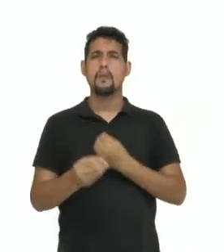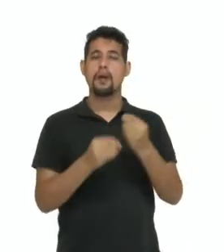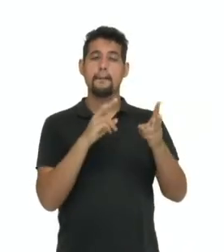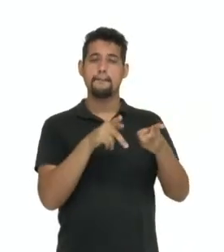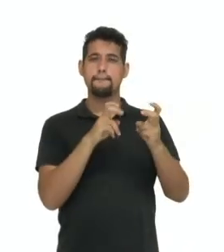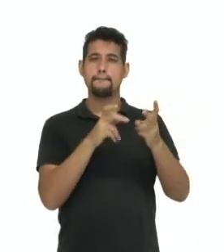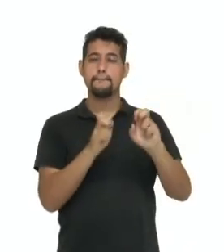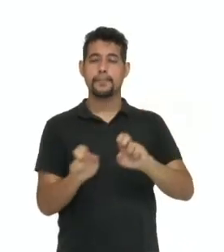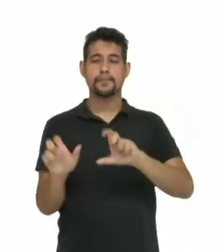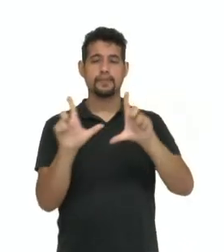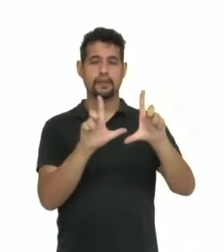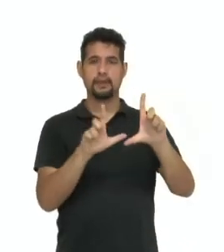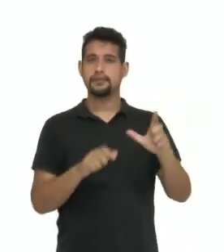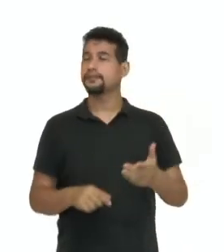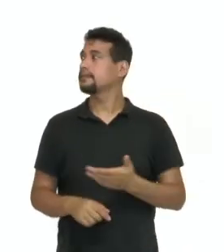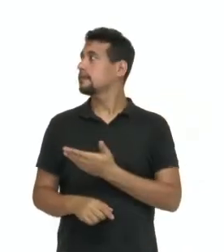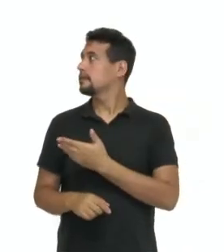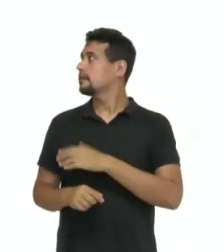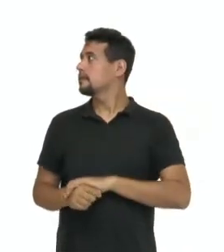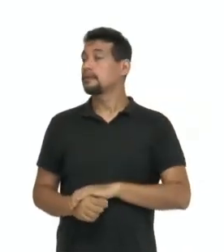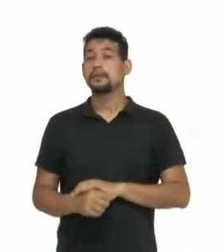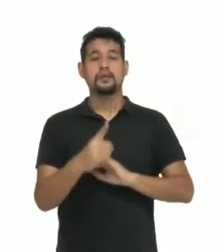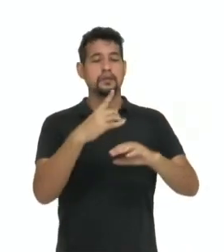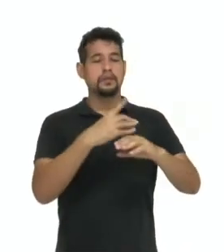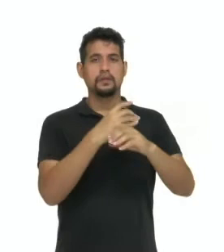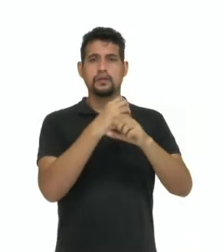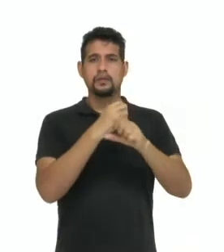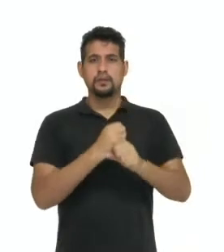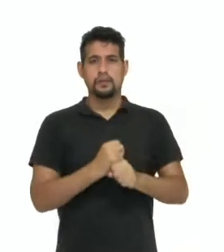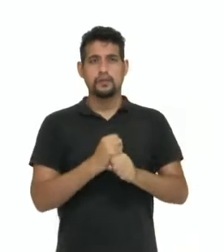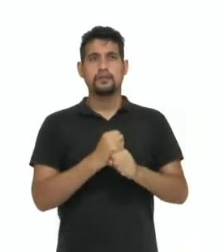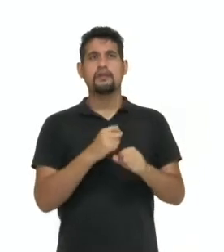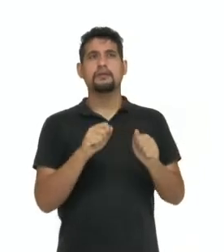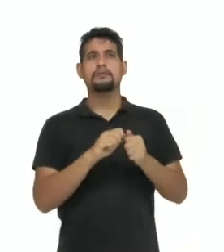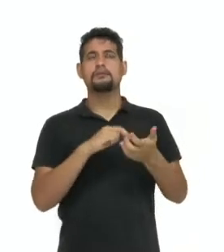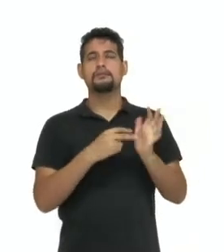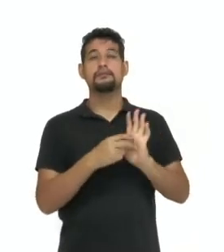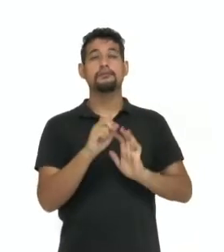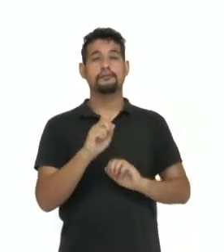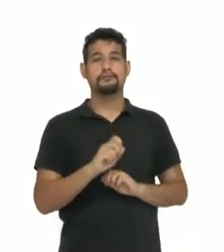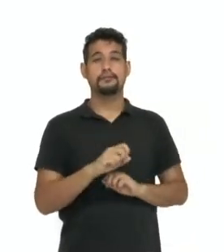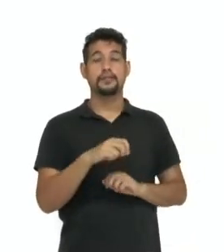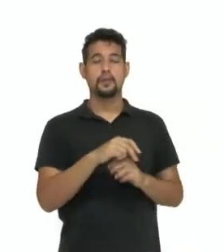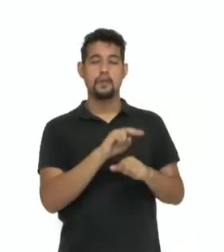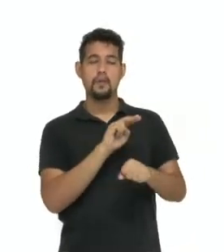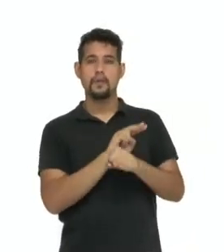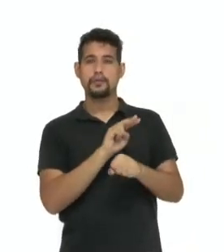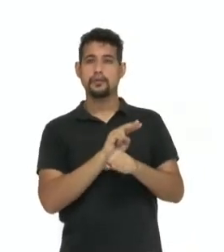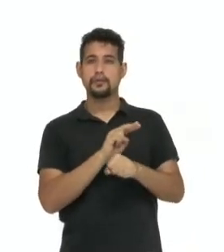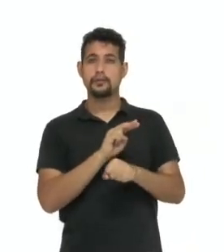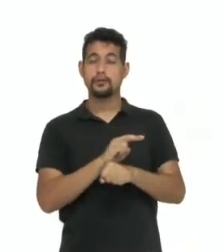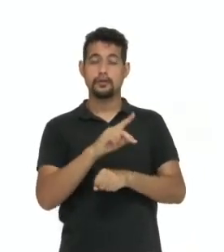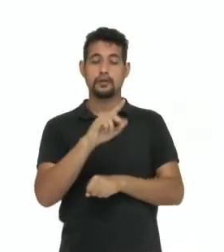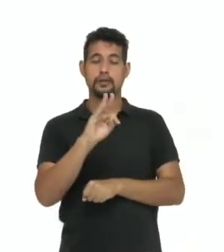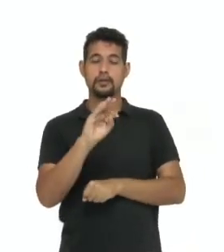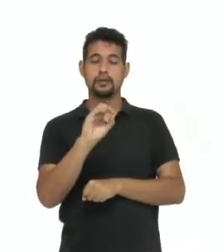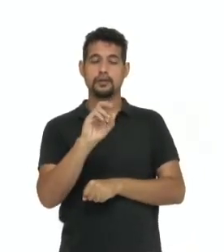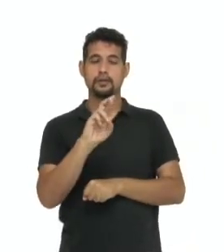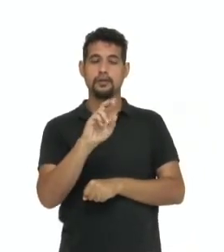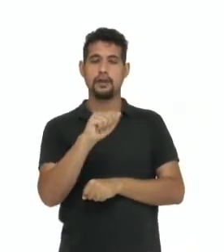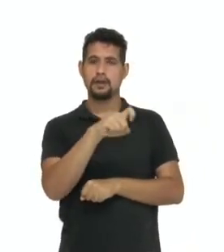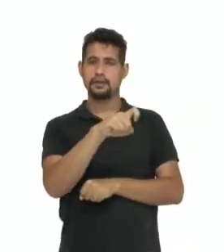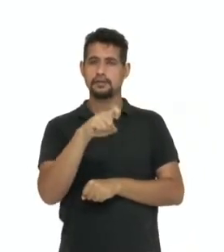as imagens. 1 ponto para soco válido ao protetor de tórax, 2